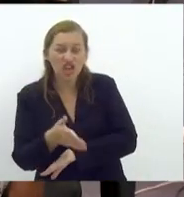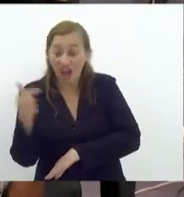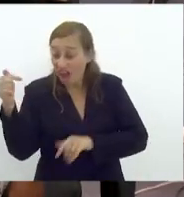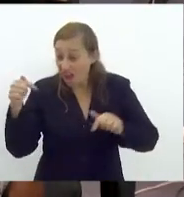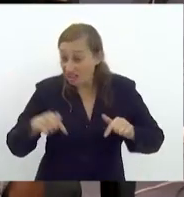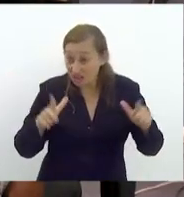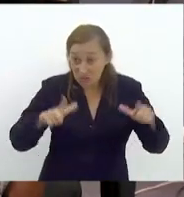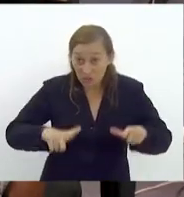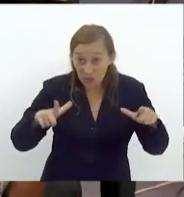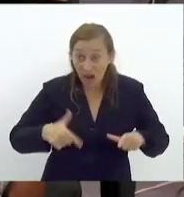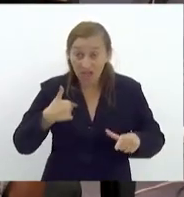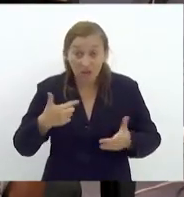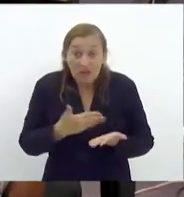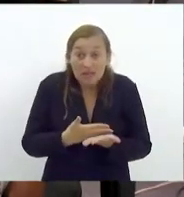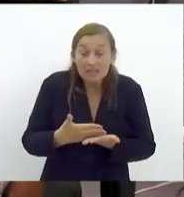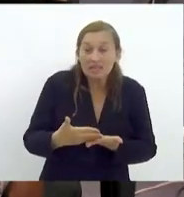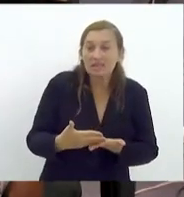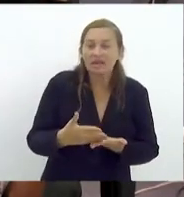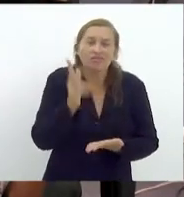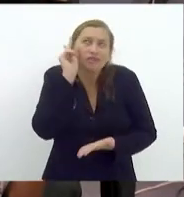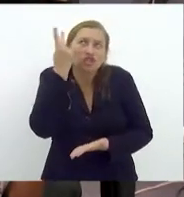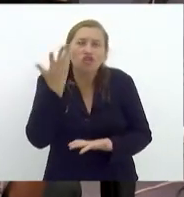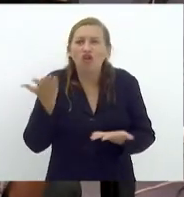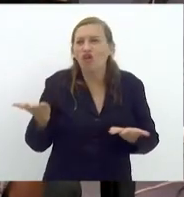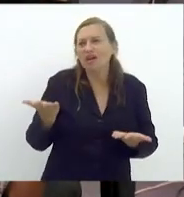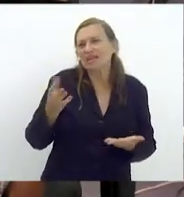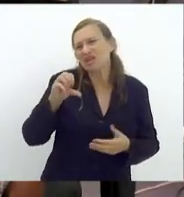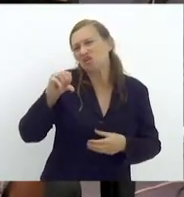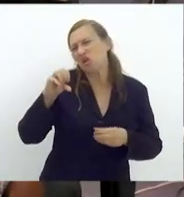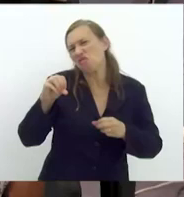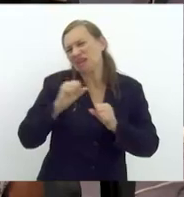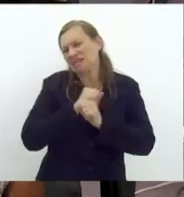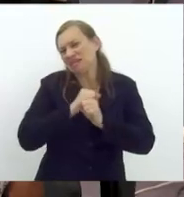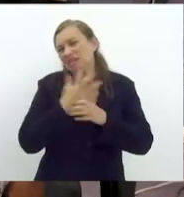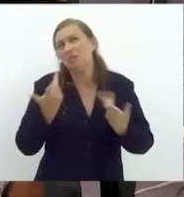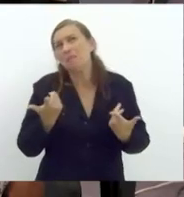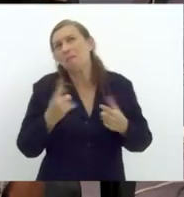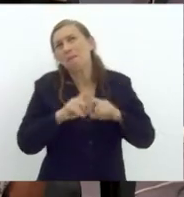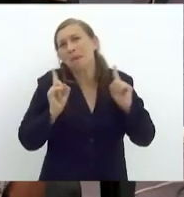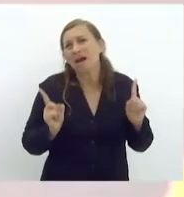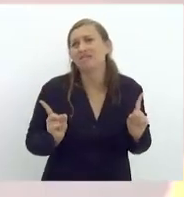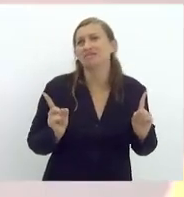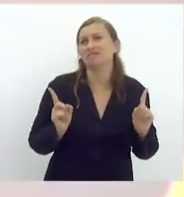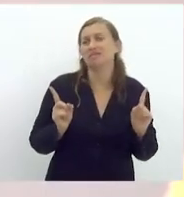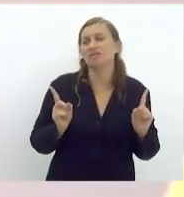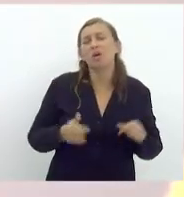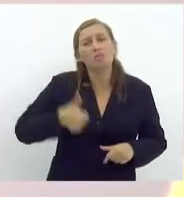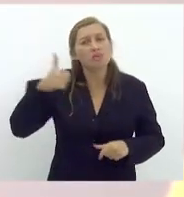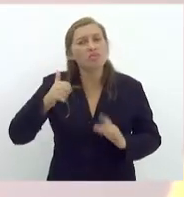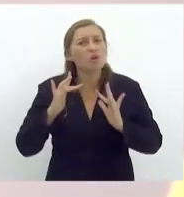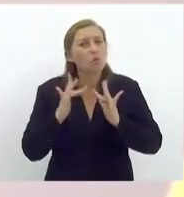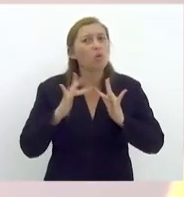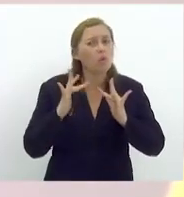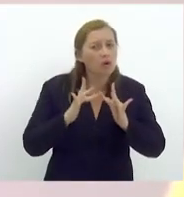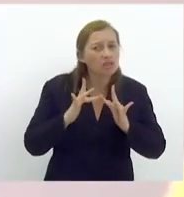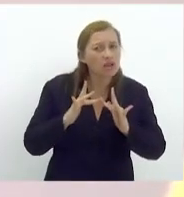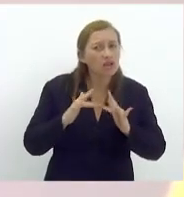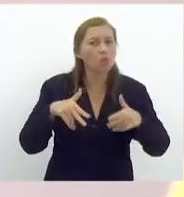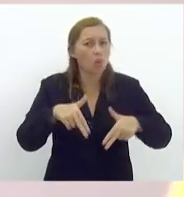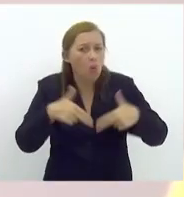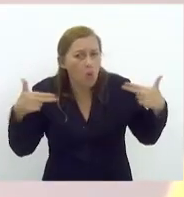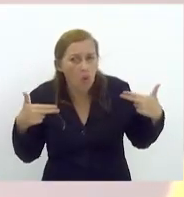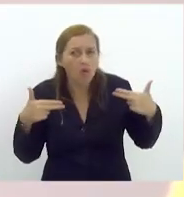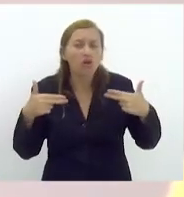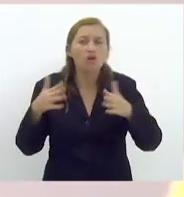aqui né que eu comecei nessa história sei lá os anos 90 mas é o primeiro contato assim com o Hip Hop